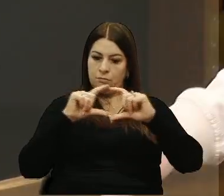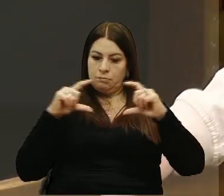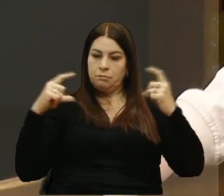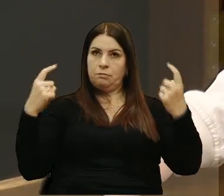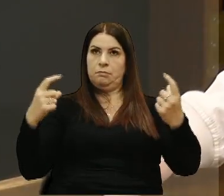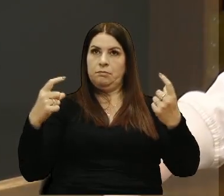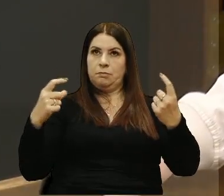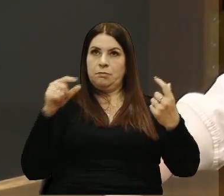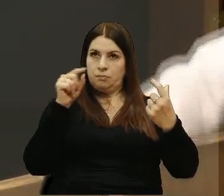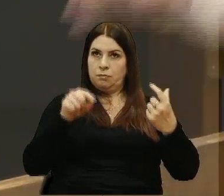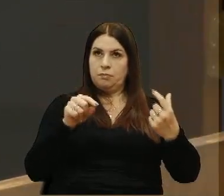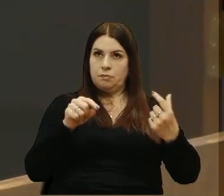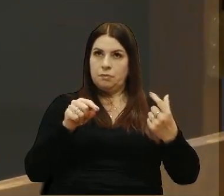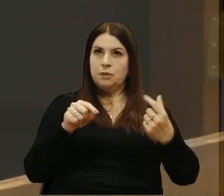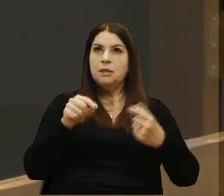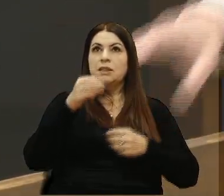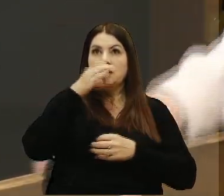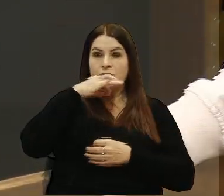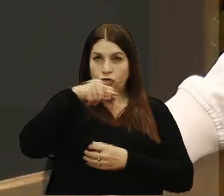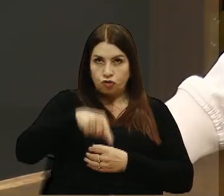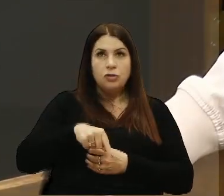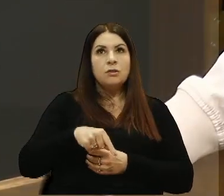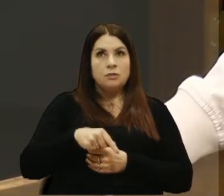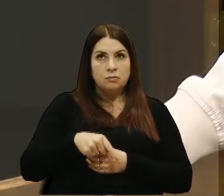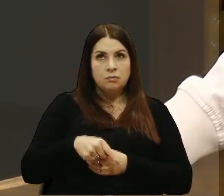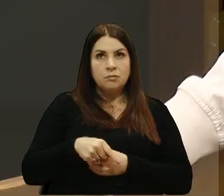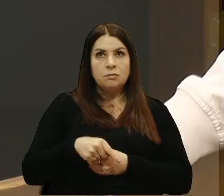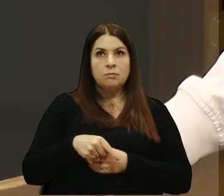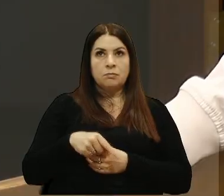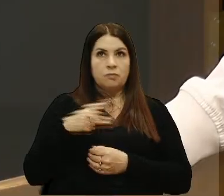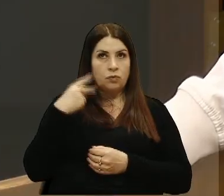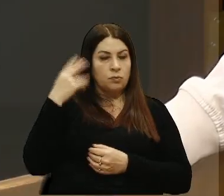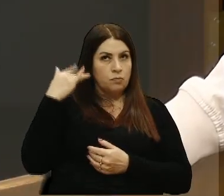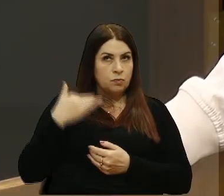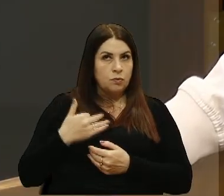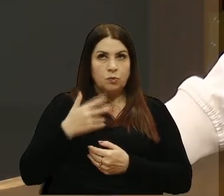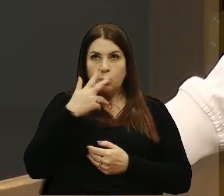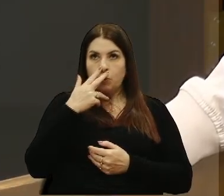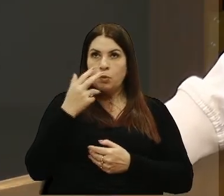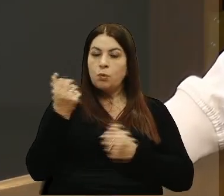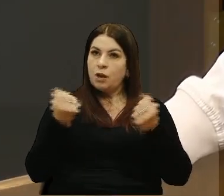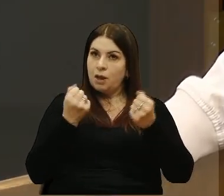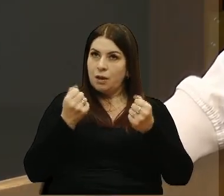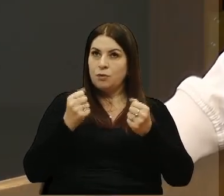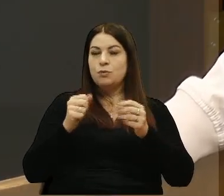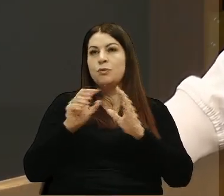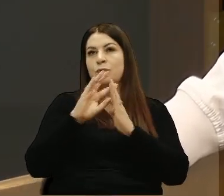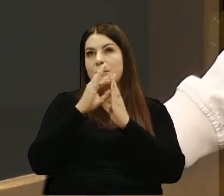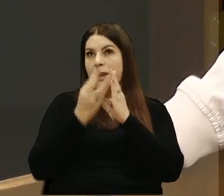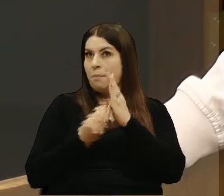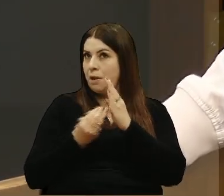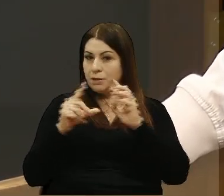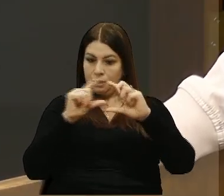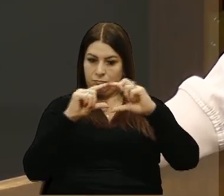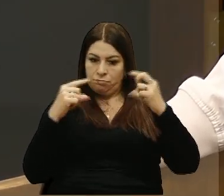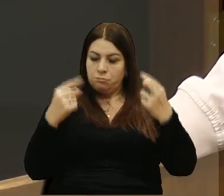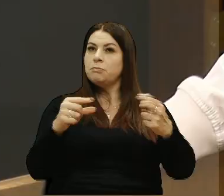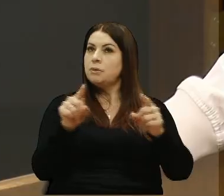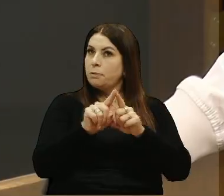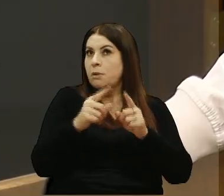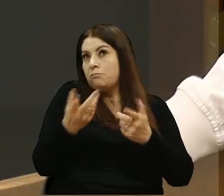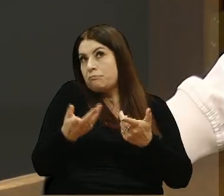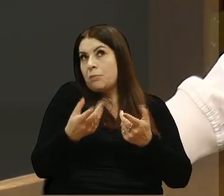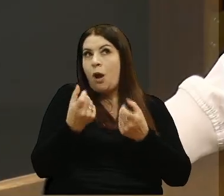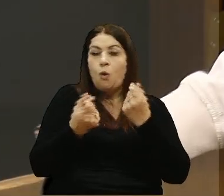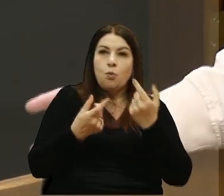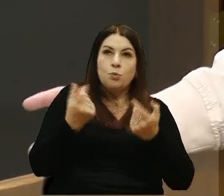plotada. Escrito Caxias do Sul, vereadora Daiane. Como os veículos do SAMAI estão plotados, e como, infelizmente,